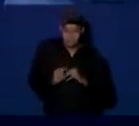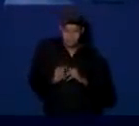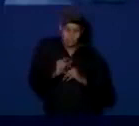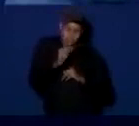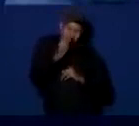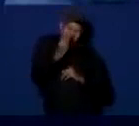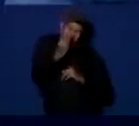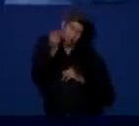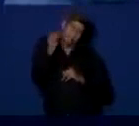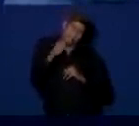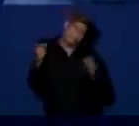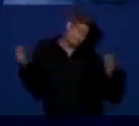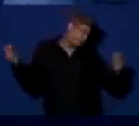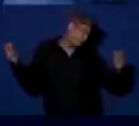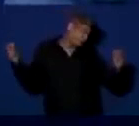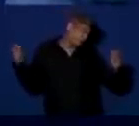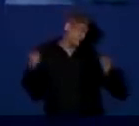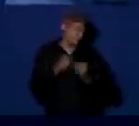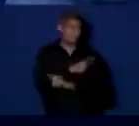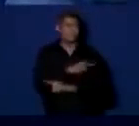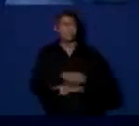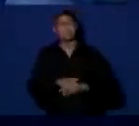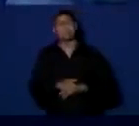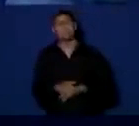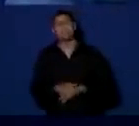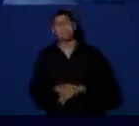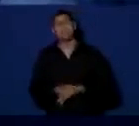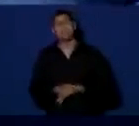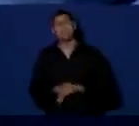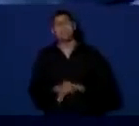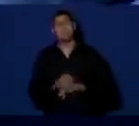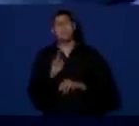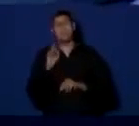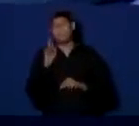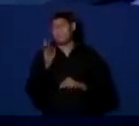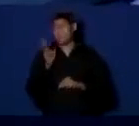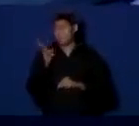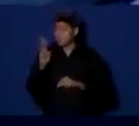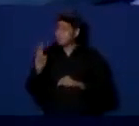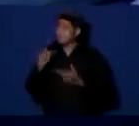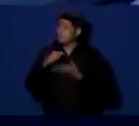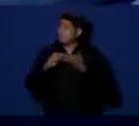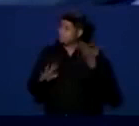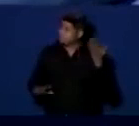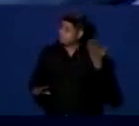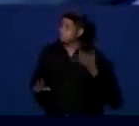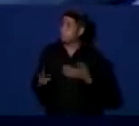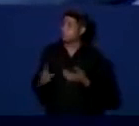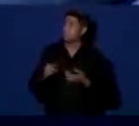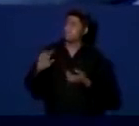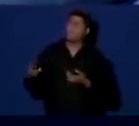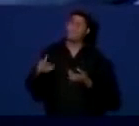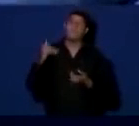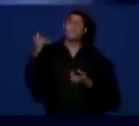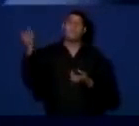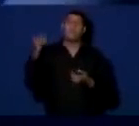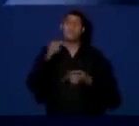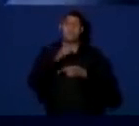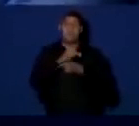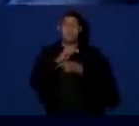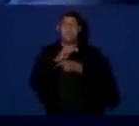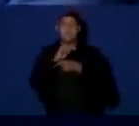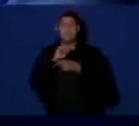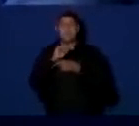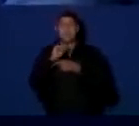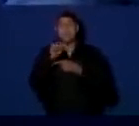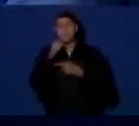é dificílimo, né? E a gente... É a mesma tarefa lá de fora, né? O 7,5 por 4 vai ser fácil, 4 por 2 é que aí que nós